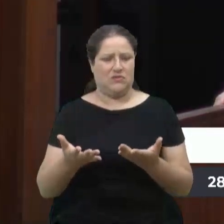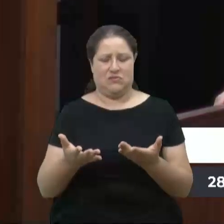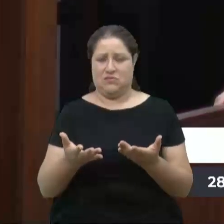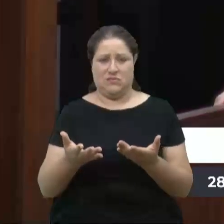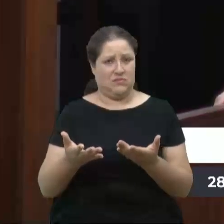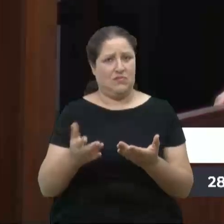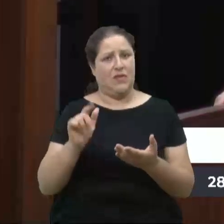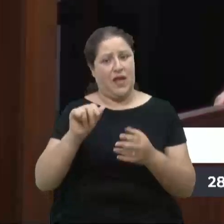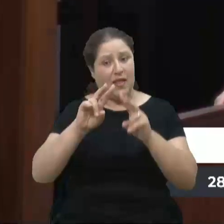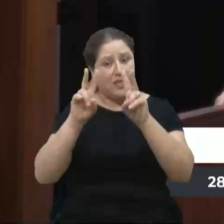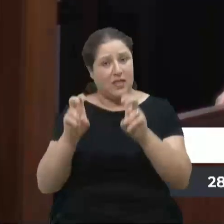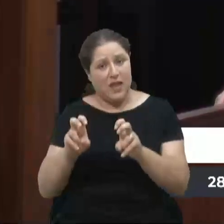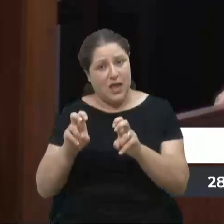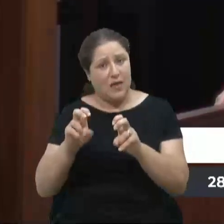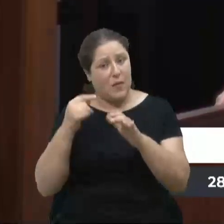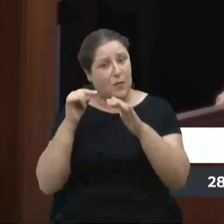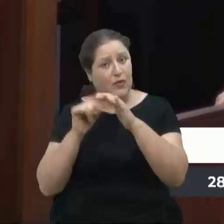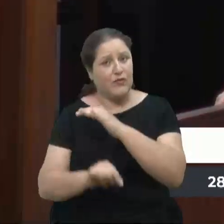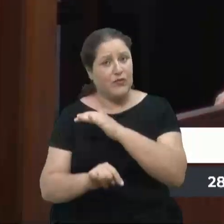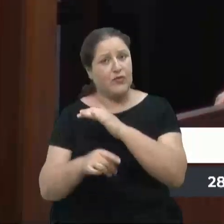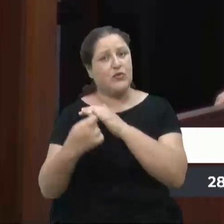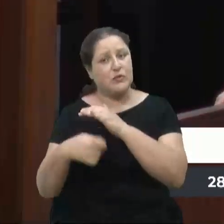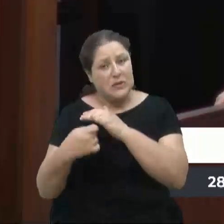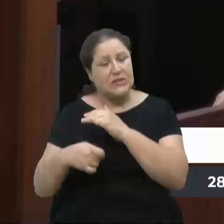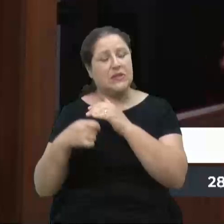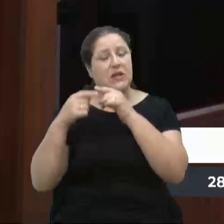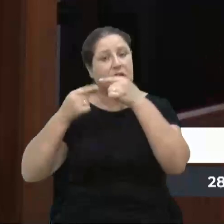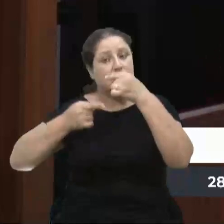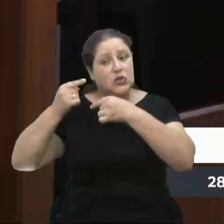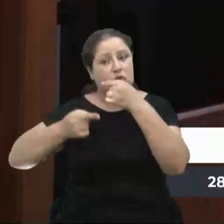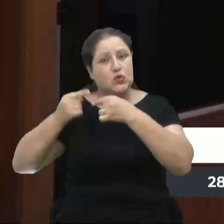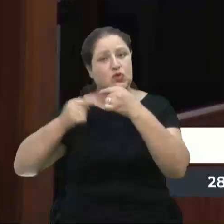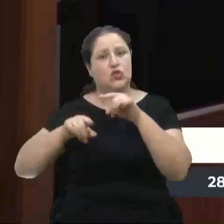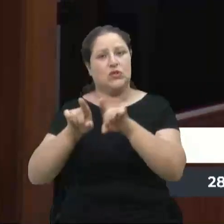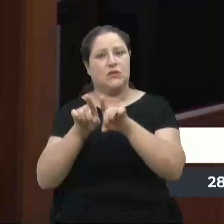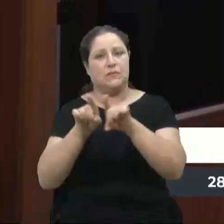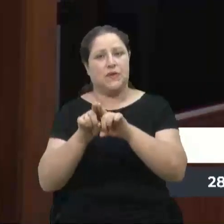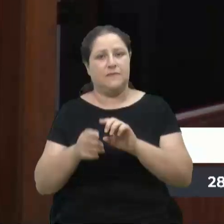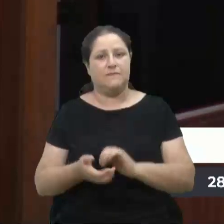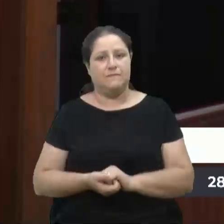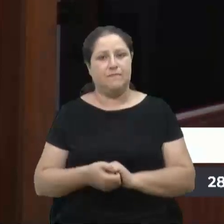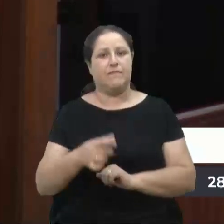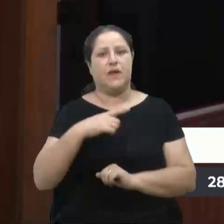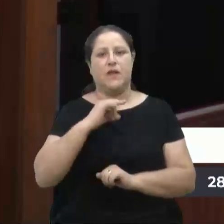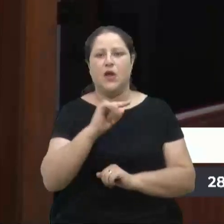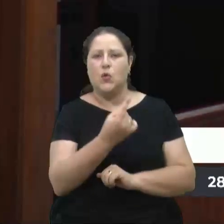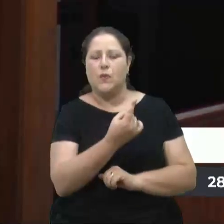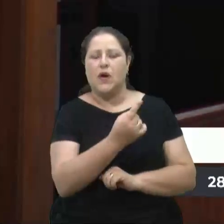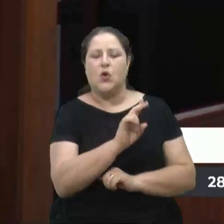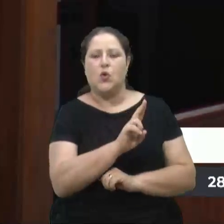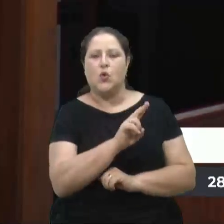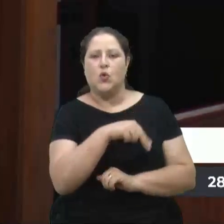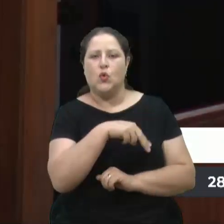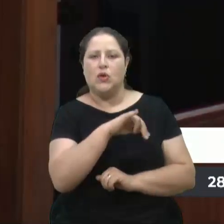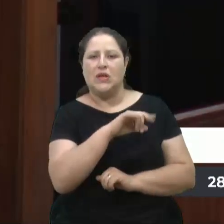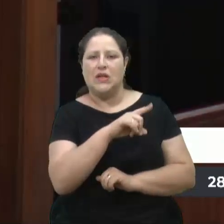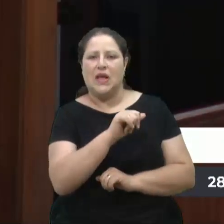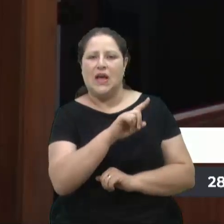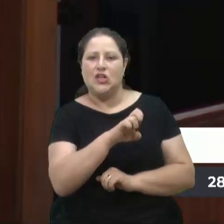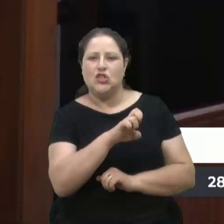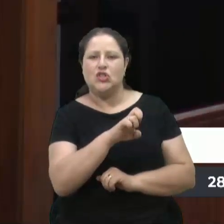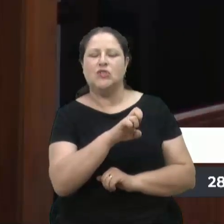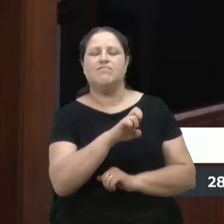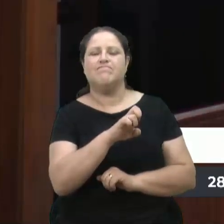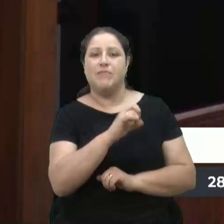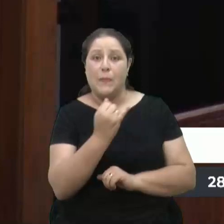Então, são temas complexos que nós precisamos discutir. Ainda, há uma unidade na importância